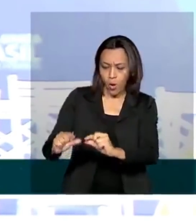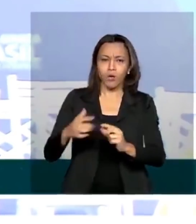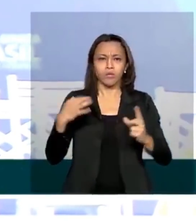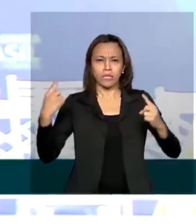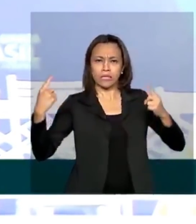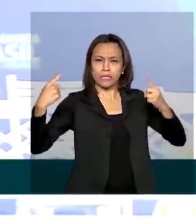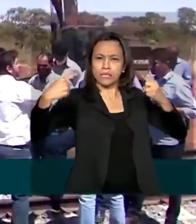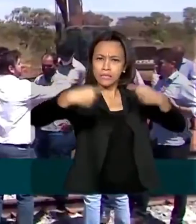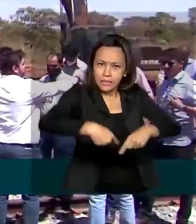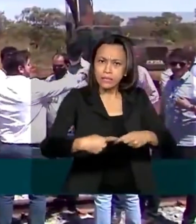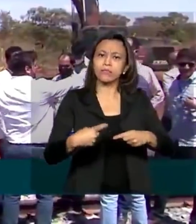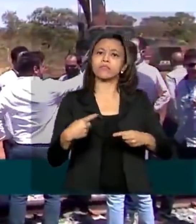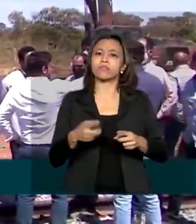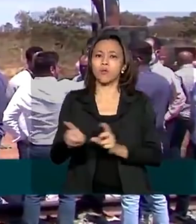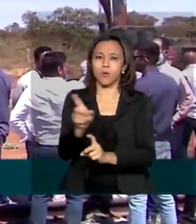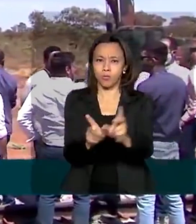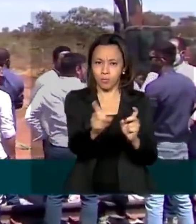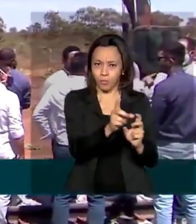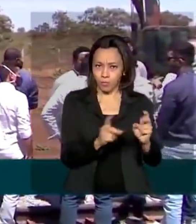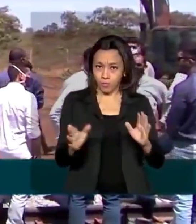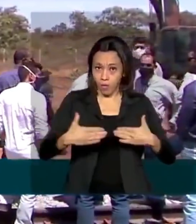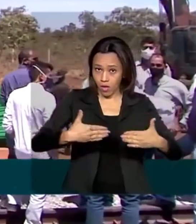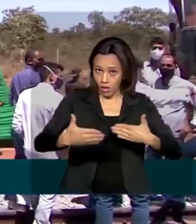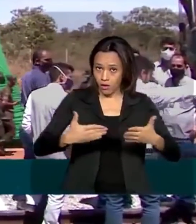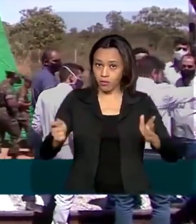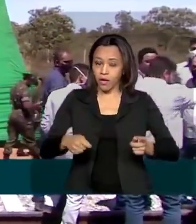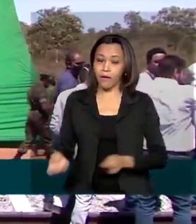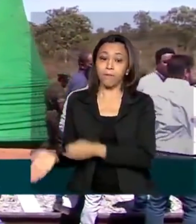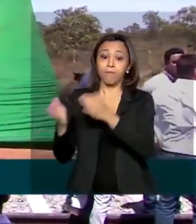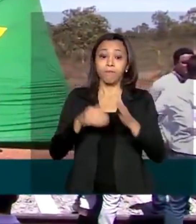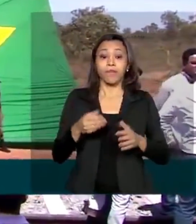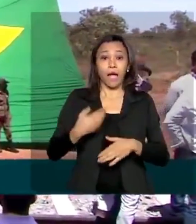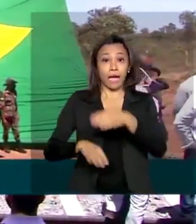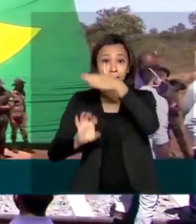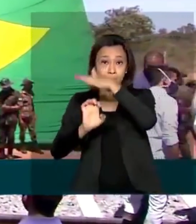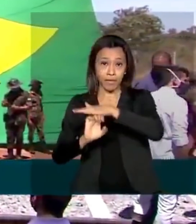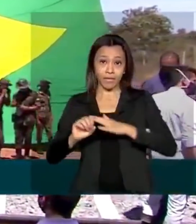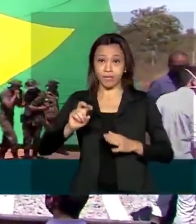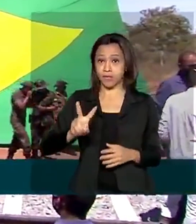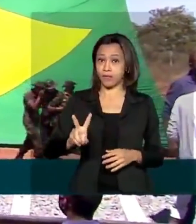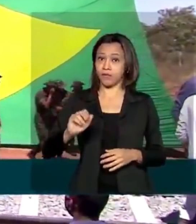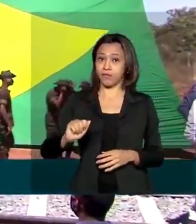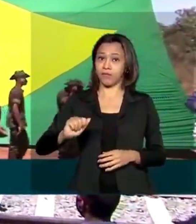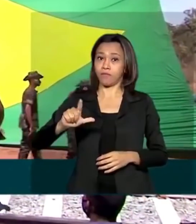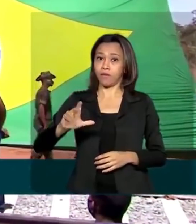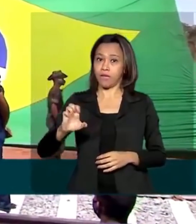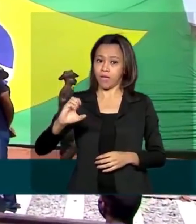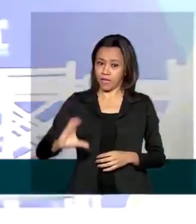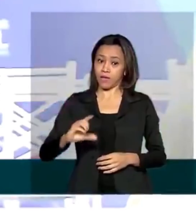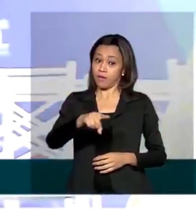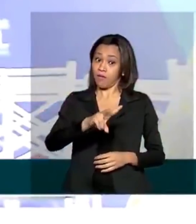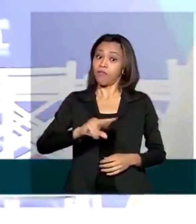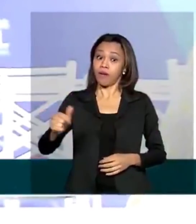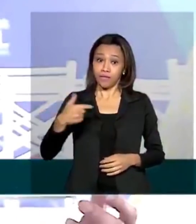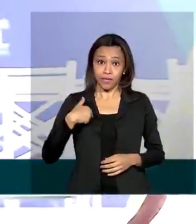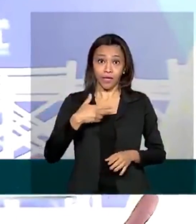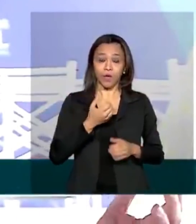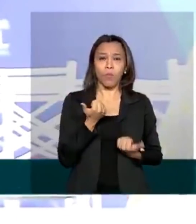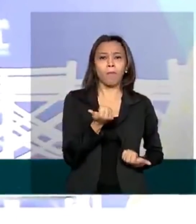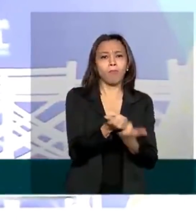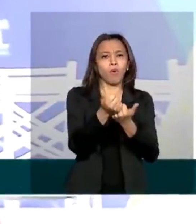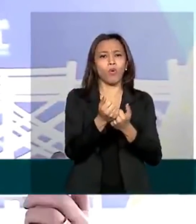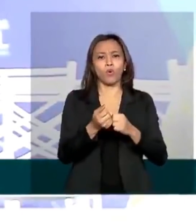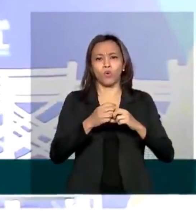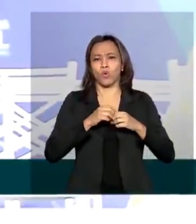competitivo no mercado. Para a Valec, empresa responsável pela obra, até os caminhoneiros serão beneficiados. Você tem menos